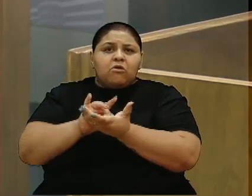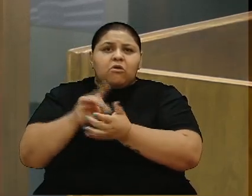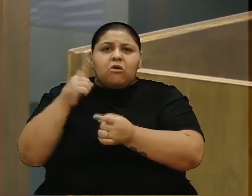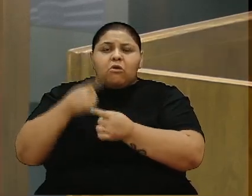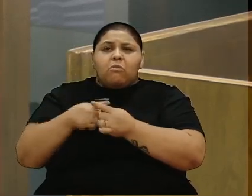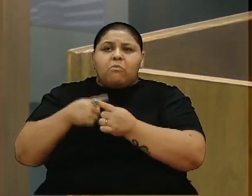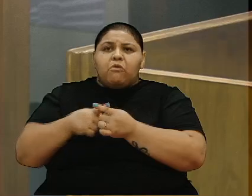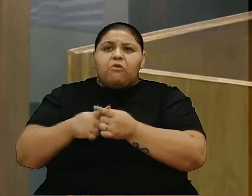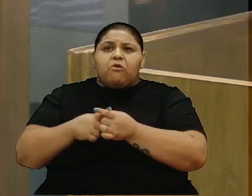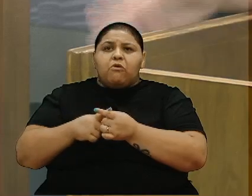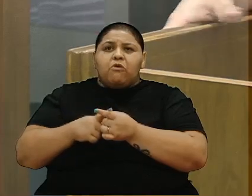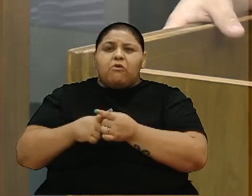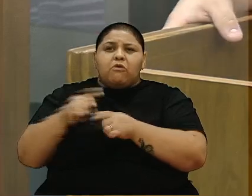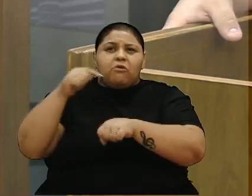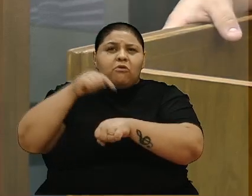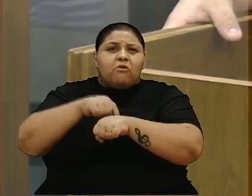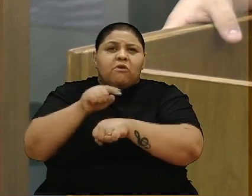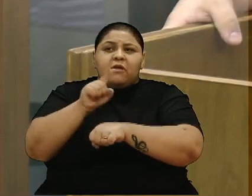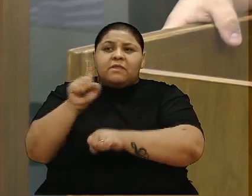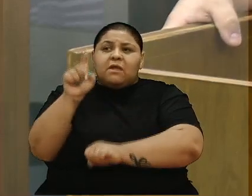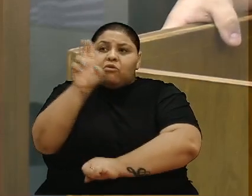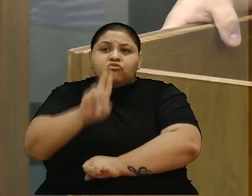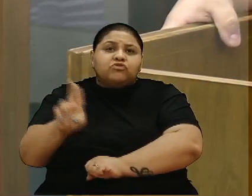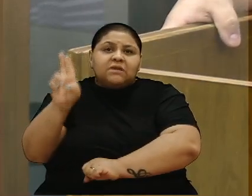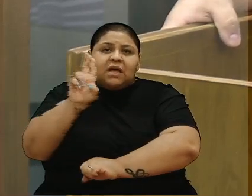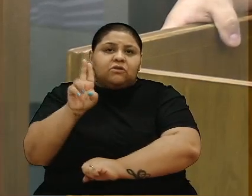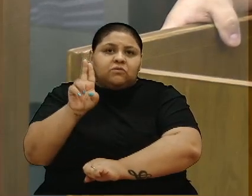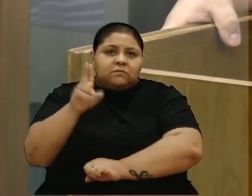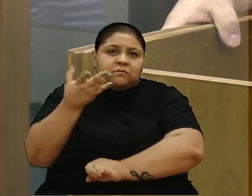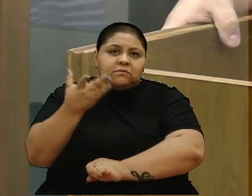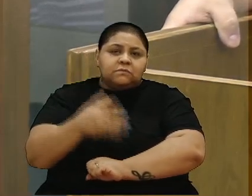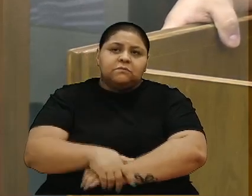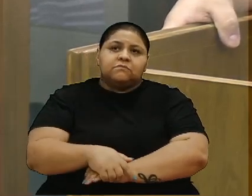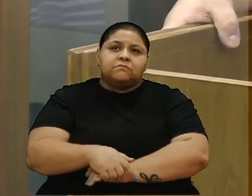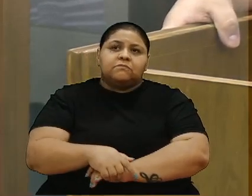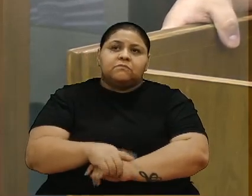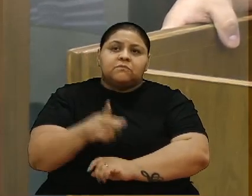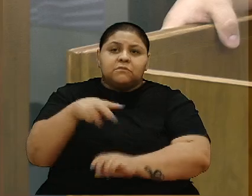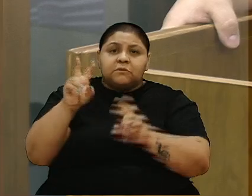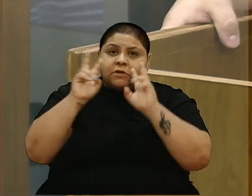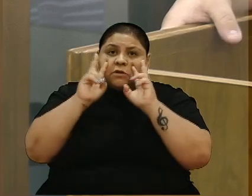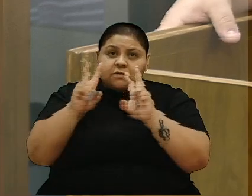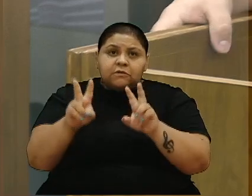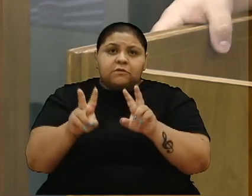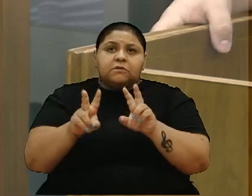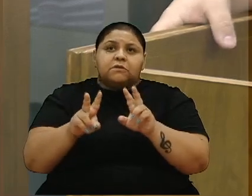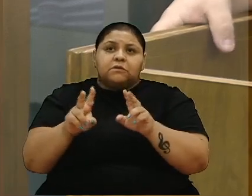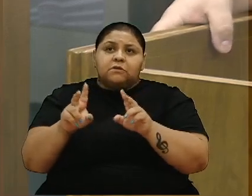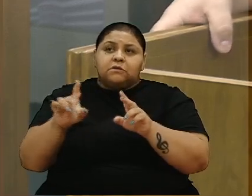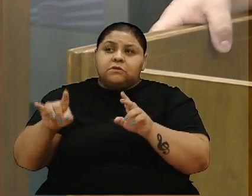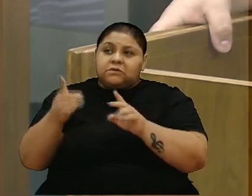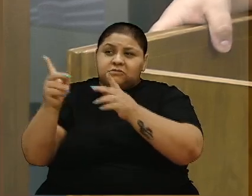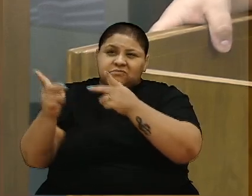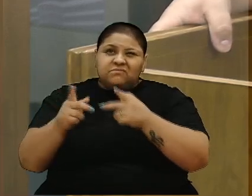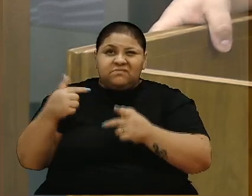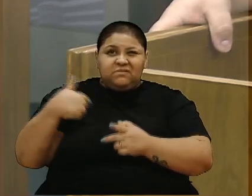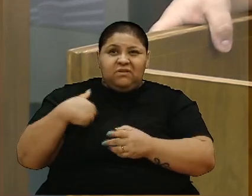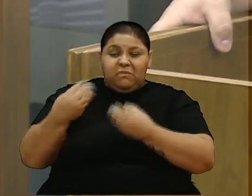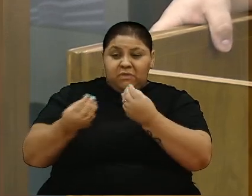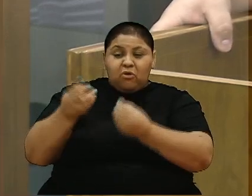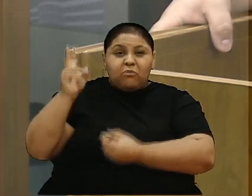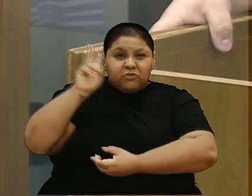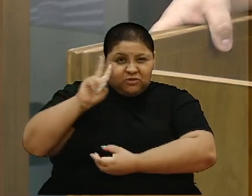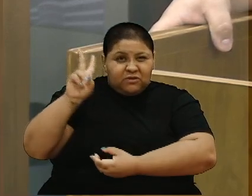tempo, mas desmoronado porque não está sendo ocupado. E é o que a gente viu na última visita. E para mim, enquanto